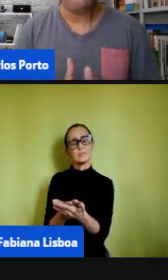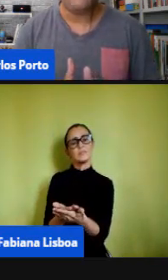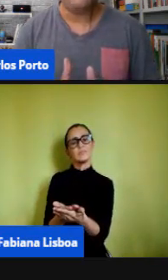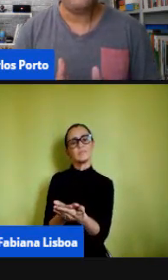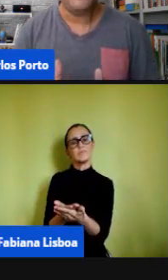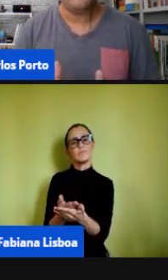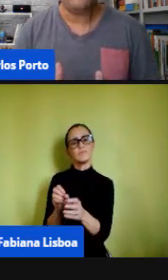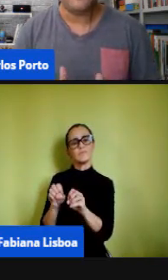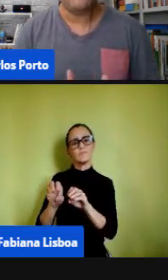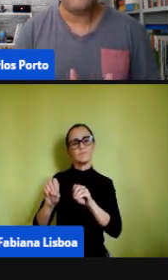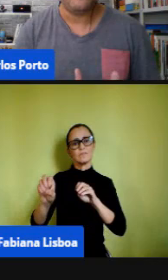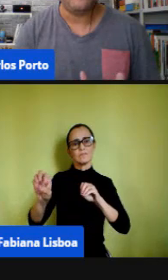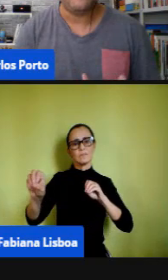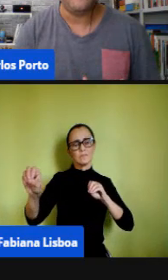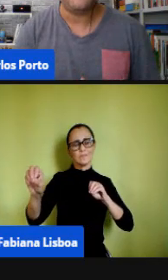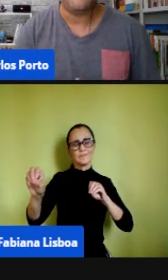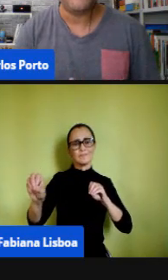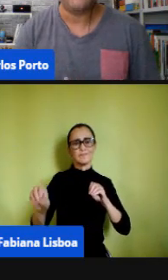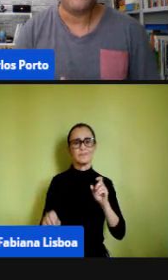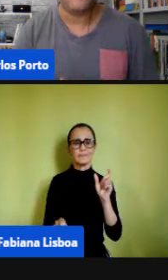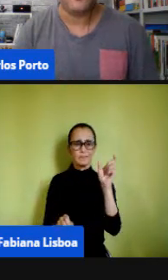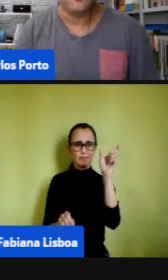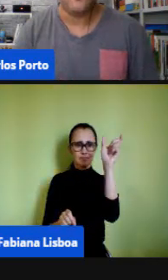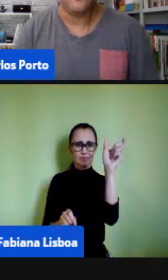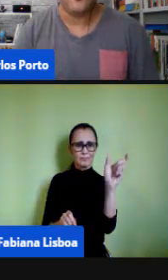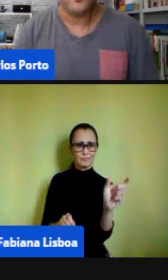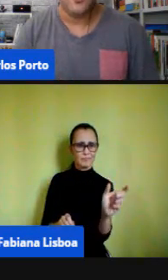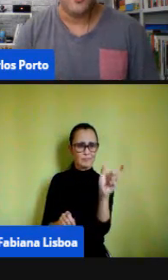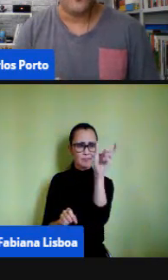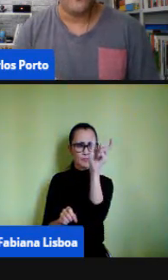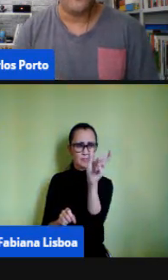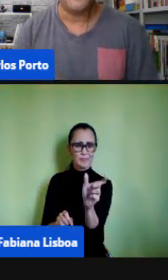ele apresenta uma questão de sistematização,